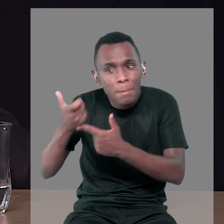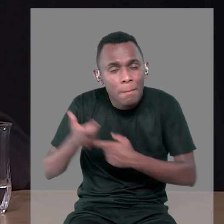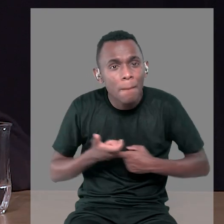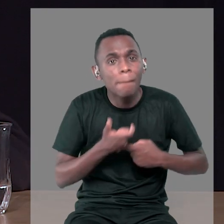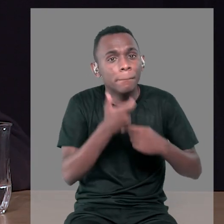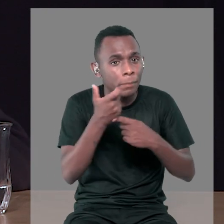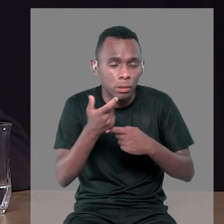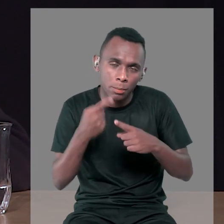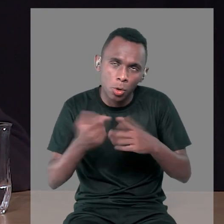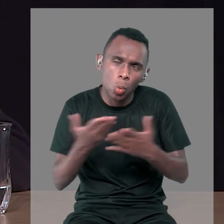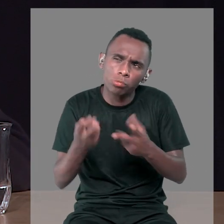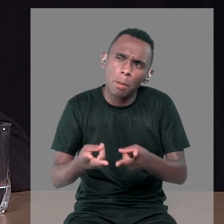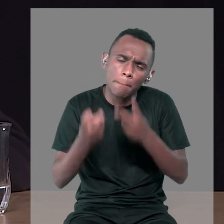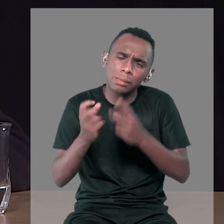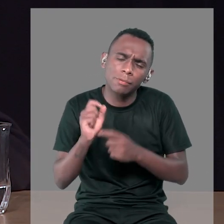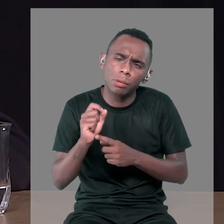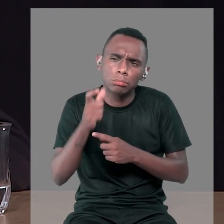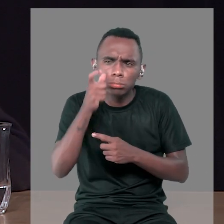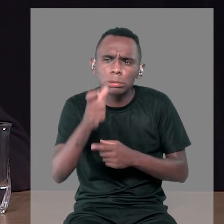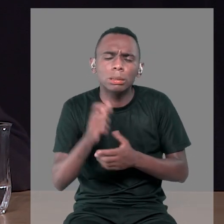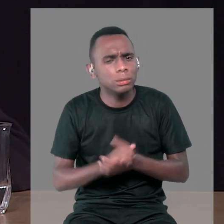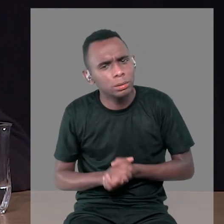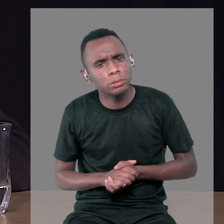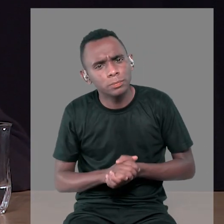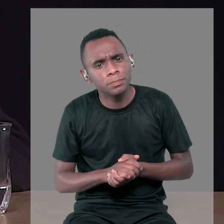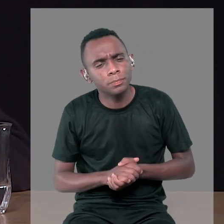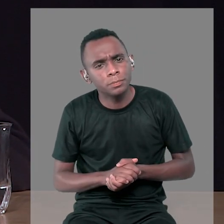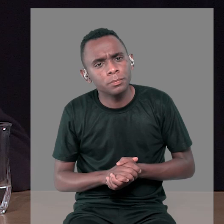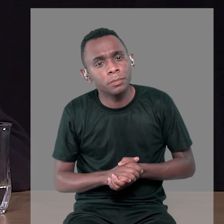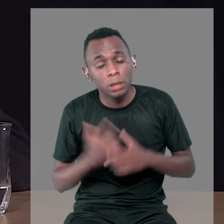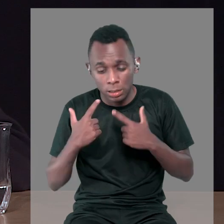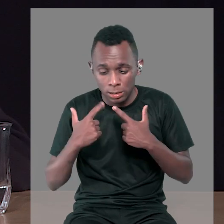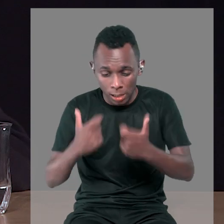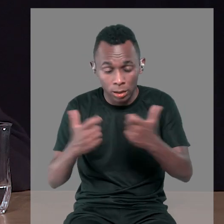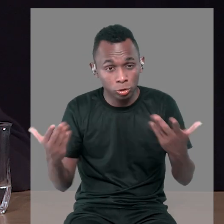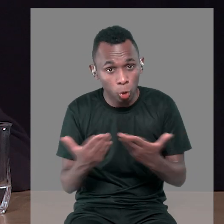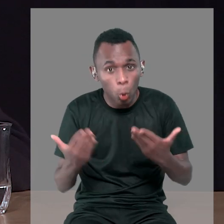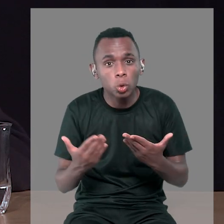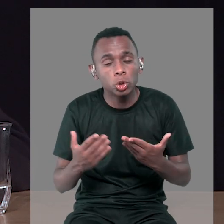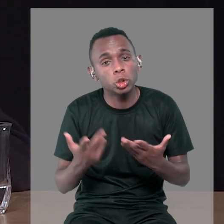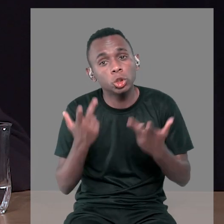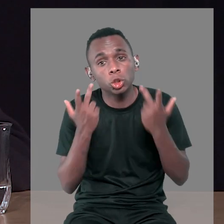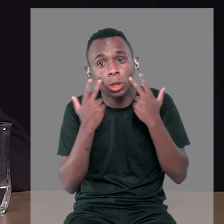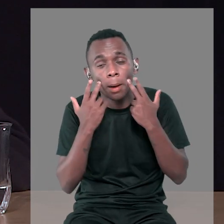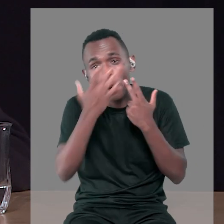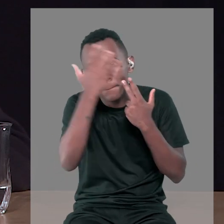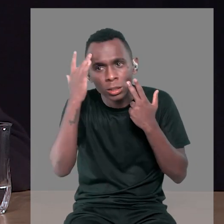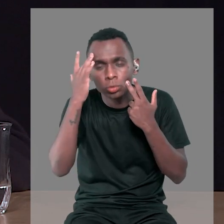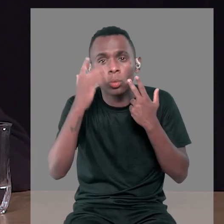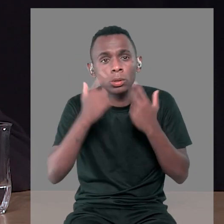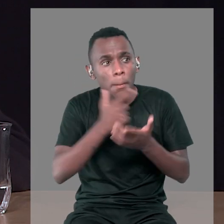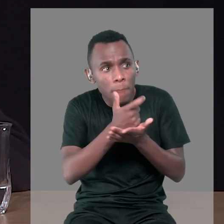Porque hoje a gente observa uma coisa curiosa, né? Nas guerras atuais, muitas vezes a pessoa que conduz o ataque